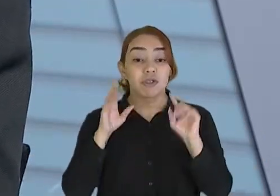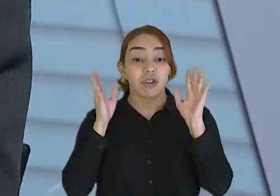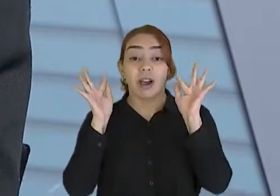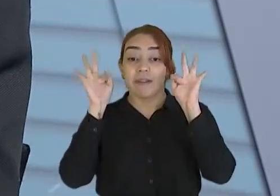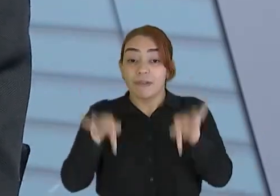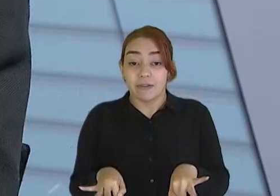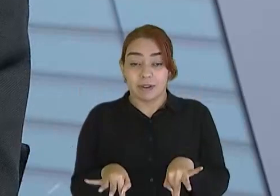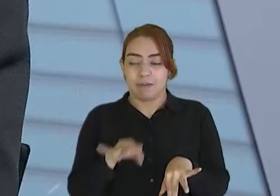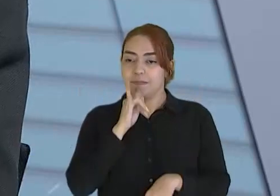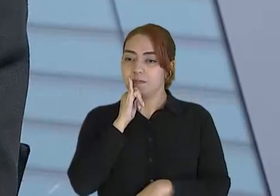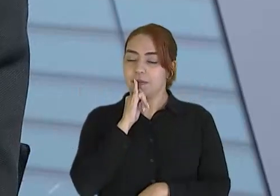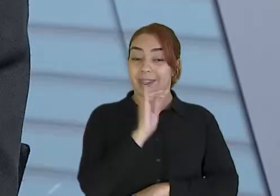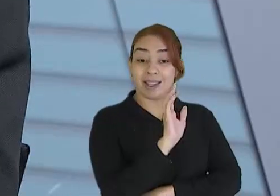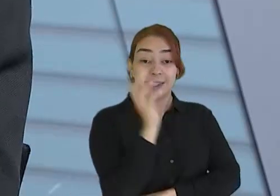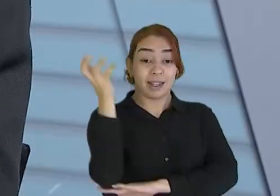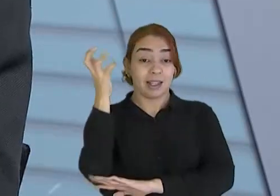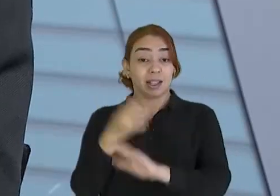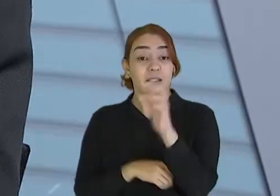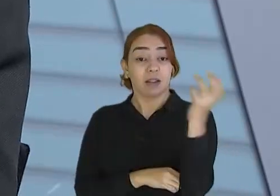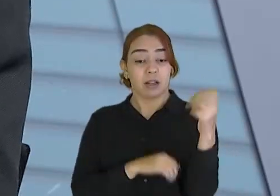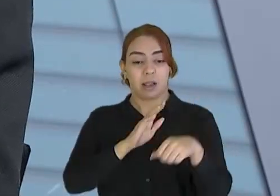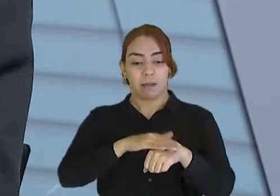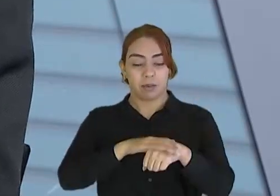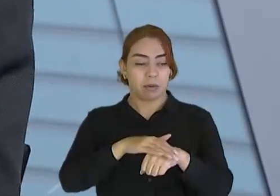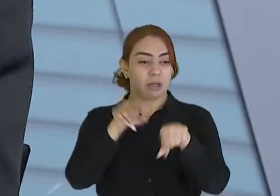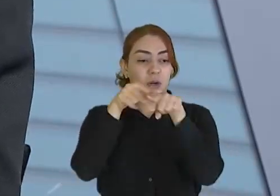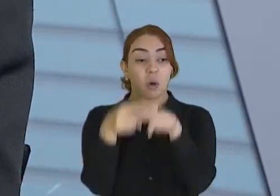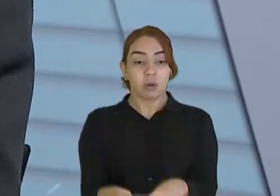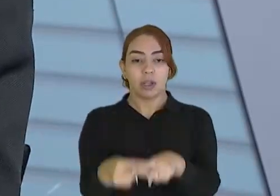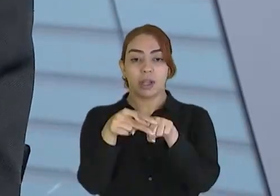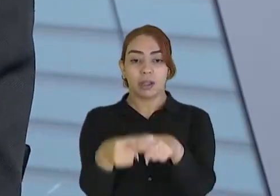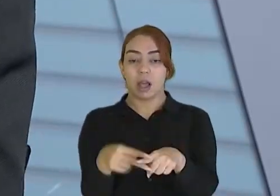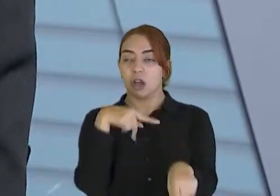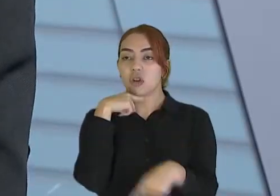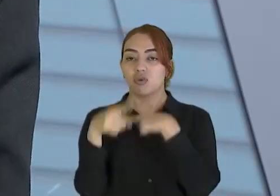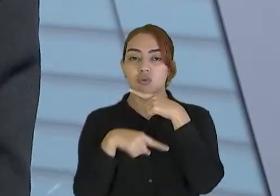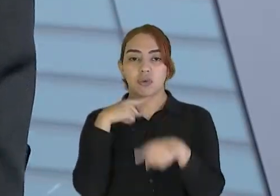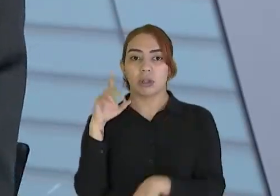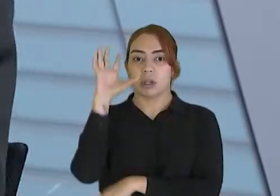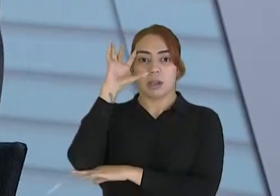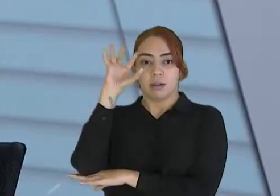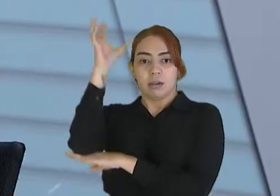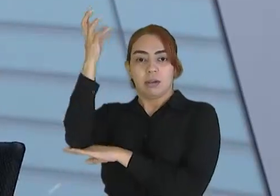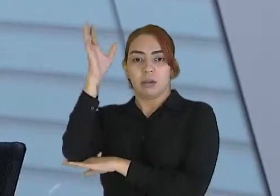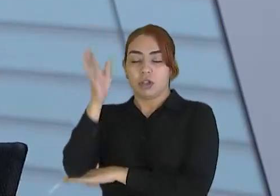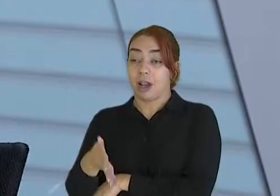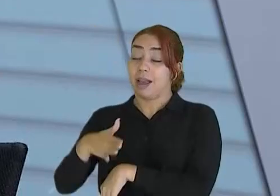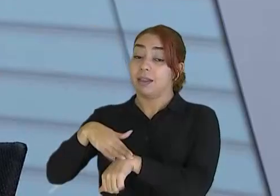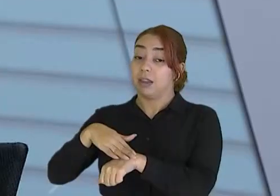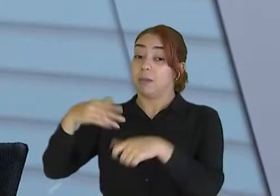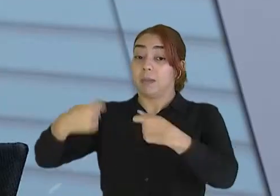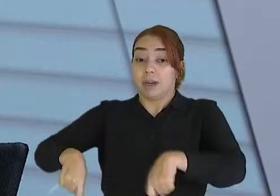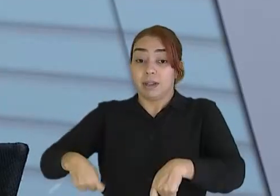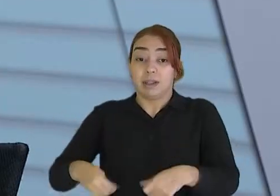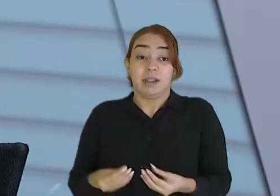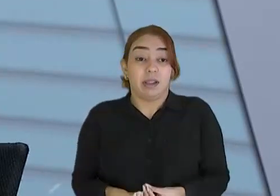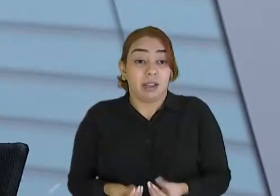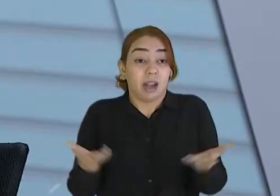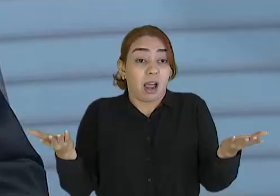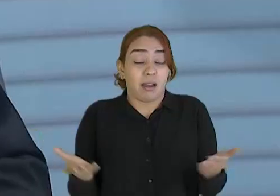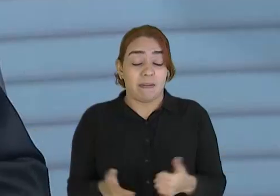que a natureza ela própria conserte os estragos. Ela conserta, mas ela tem que ter um tempo, né? Exatamente,